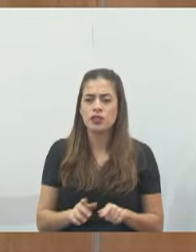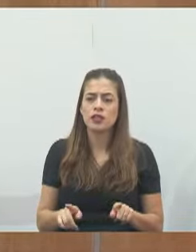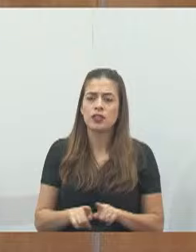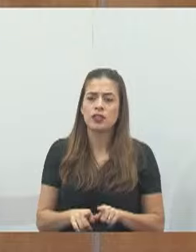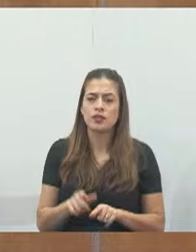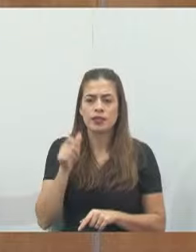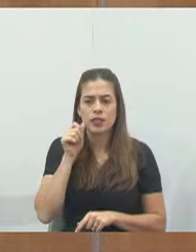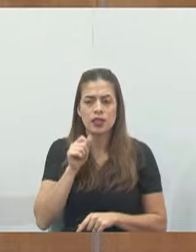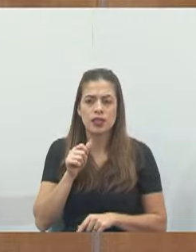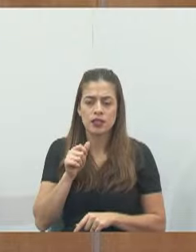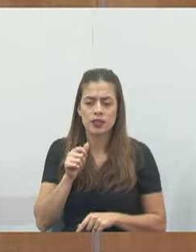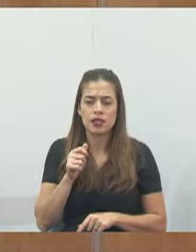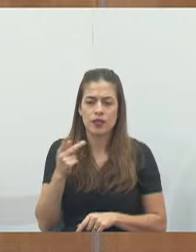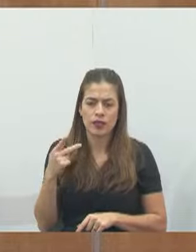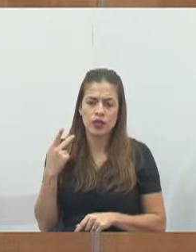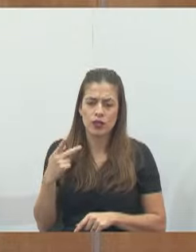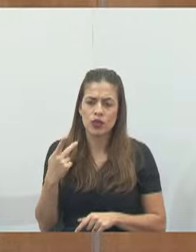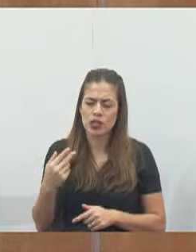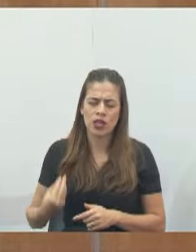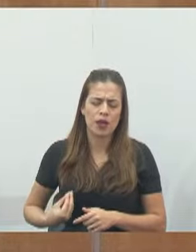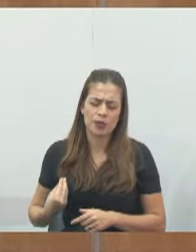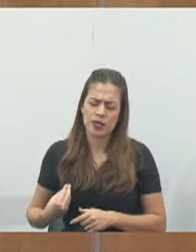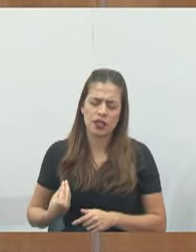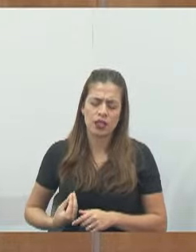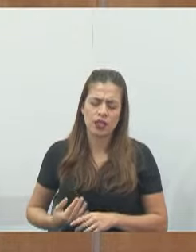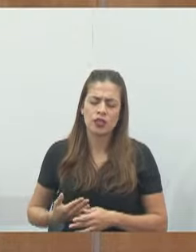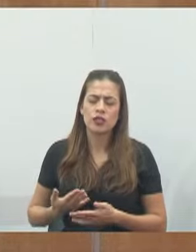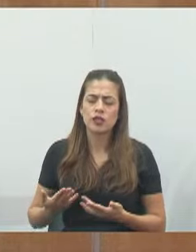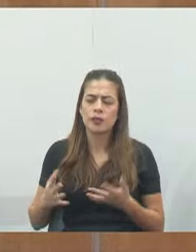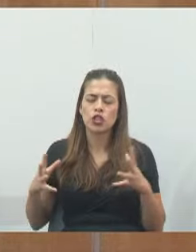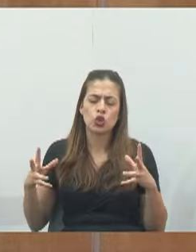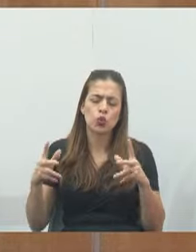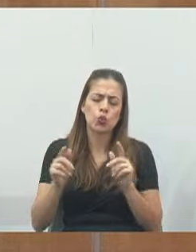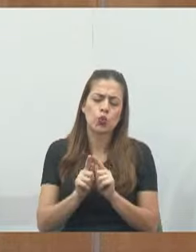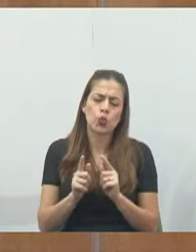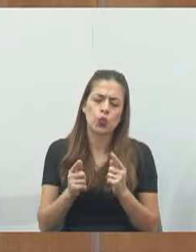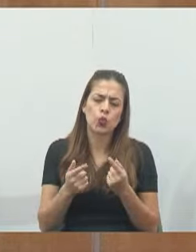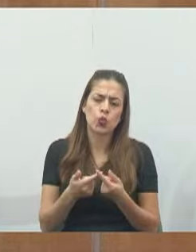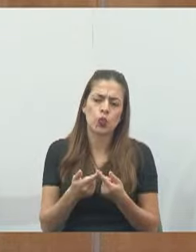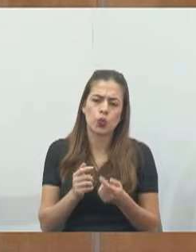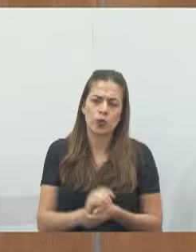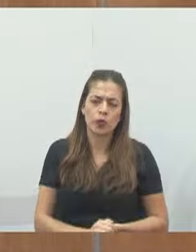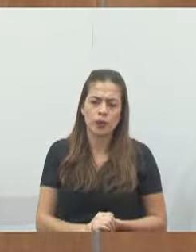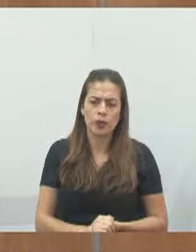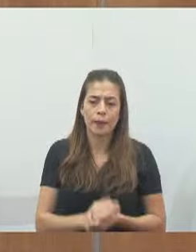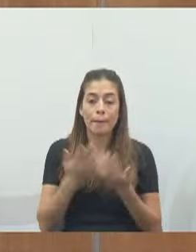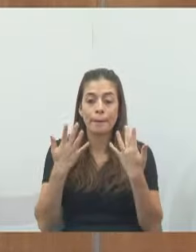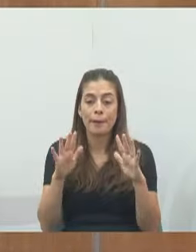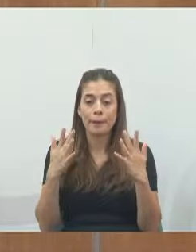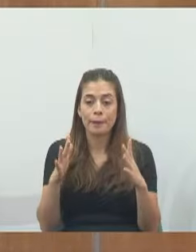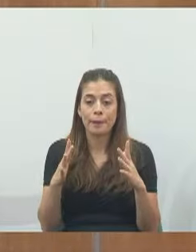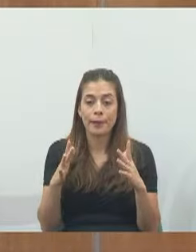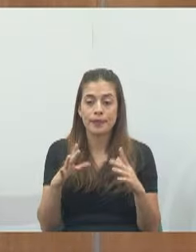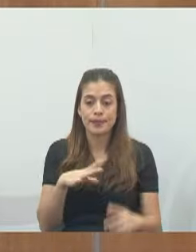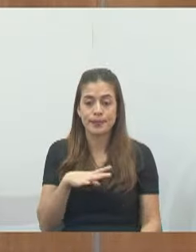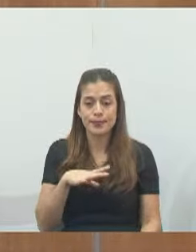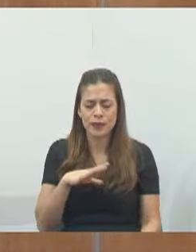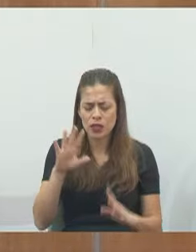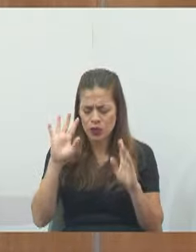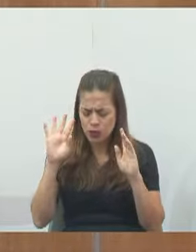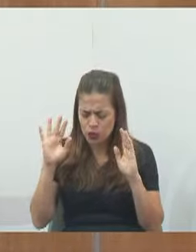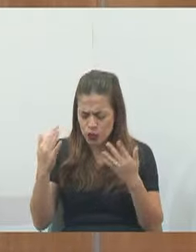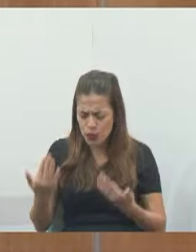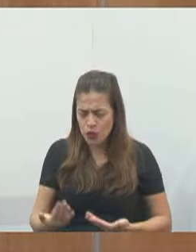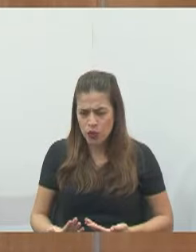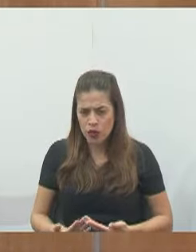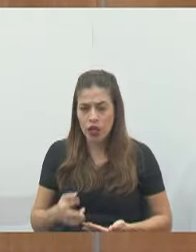das senhoras que não estão presentes aqui hoje, mas de todos vocês como um coletivo. Parabéns. A cidade fica muito honrada.